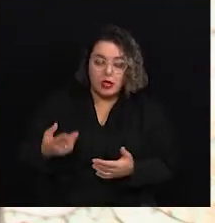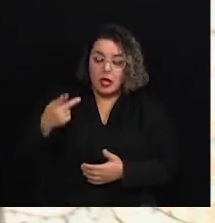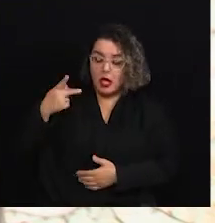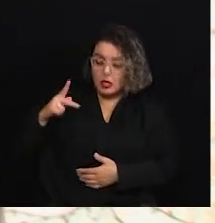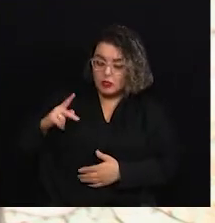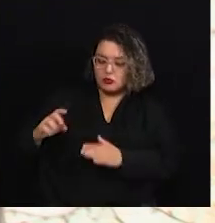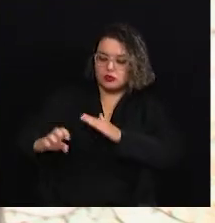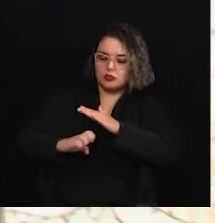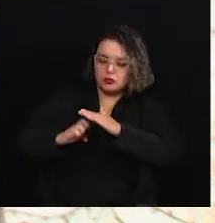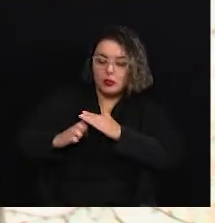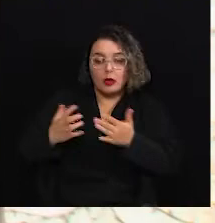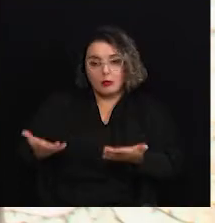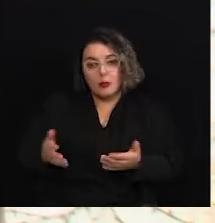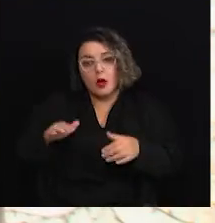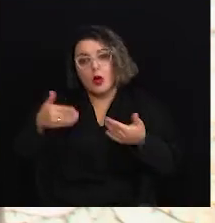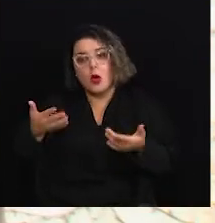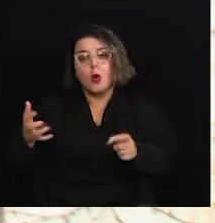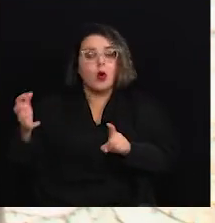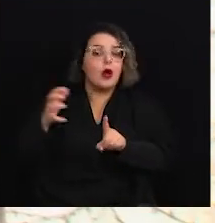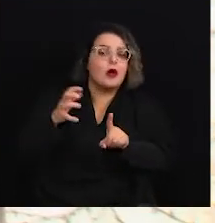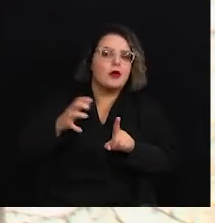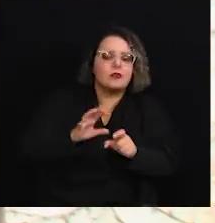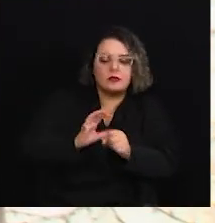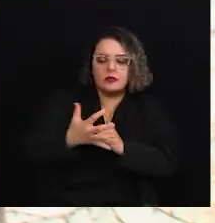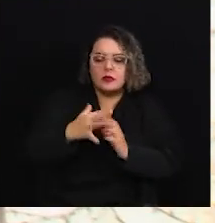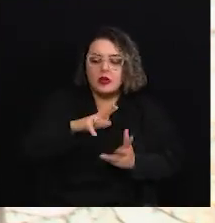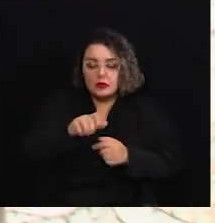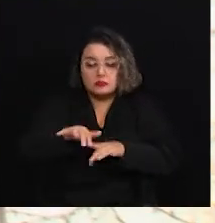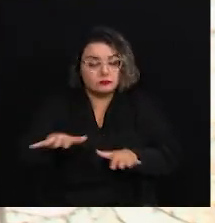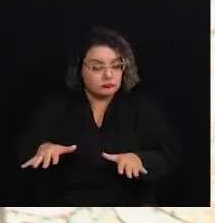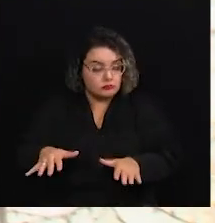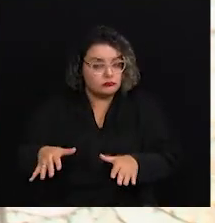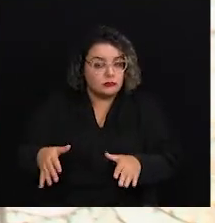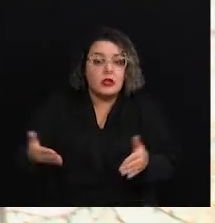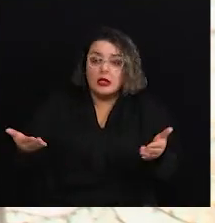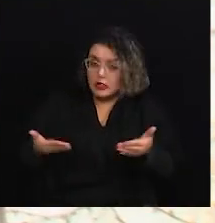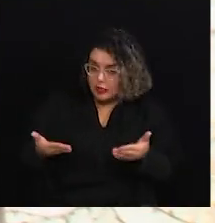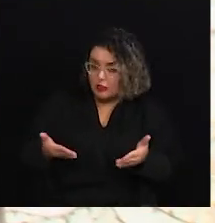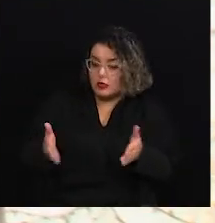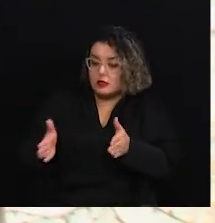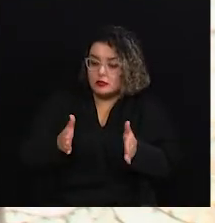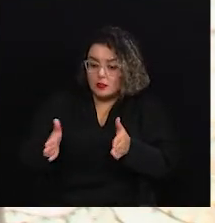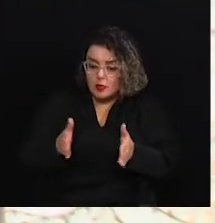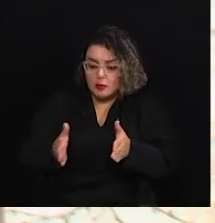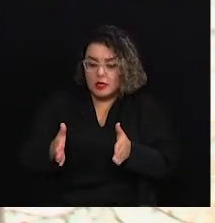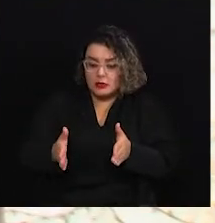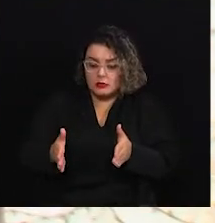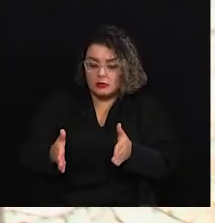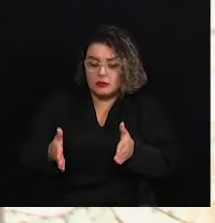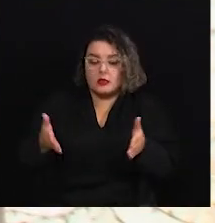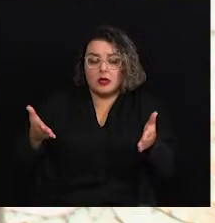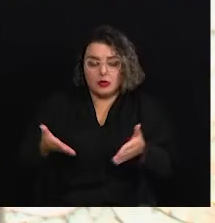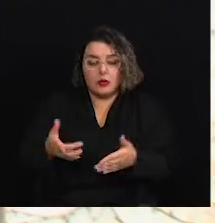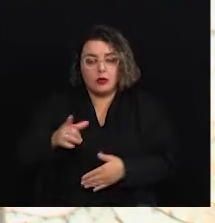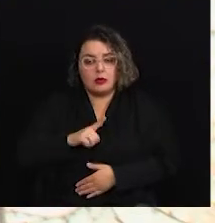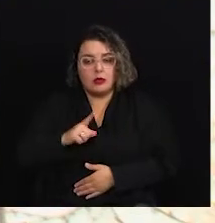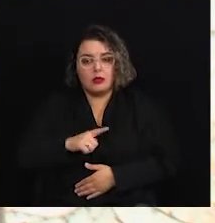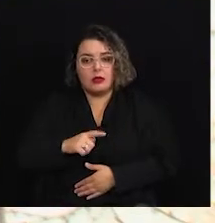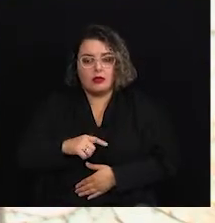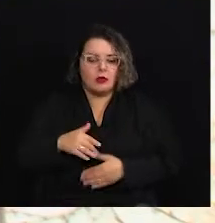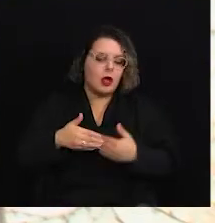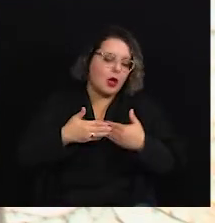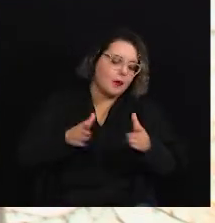a sua empresa? Qual é o reflexo que a pandemia trouxe no negócio e agora, nesse momento em que a gente